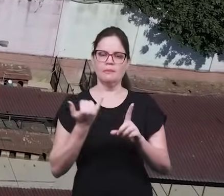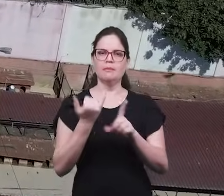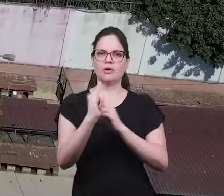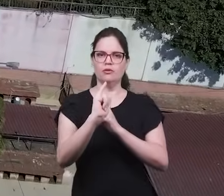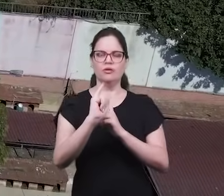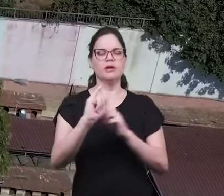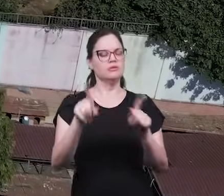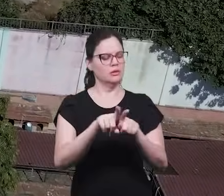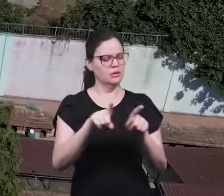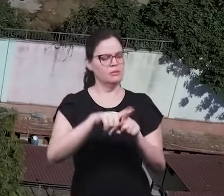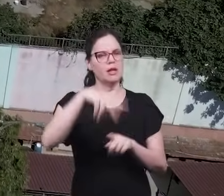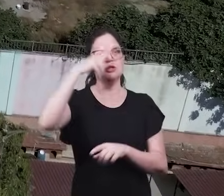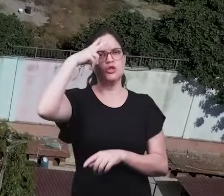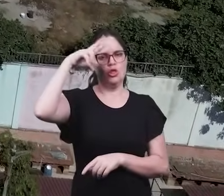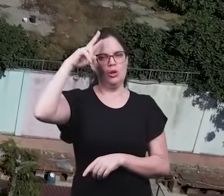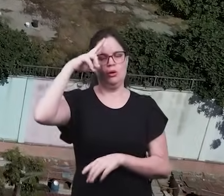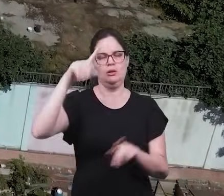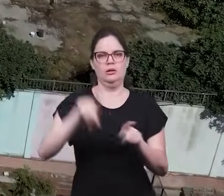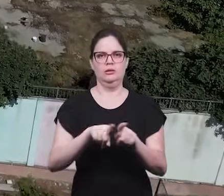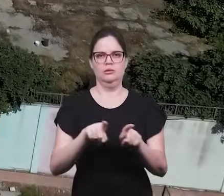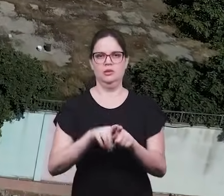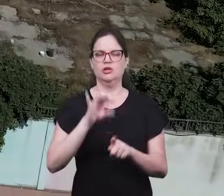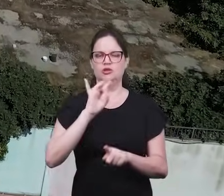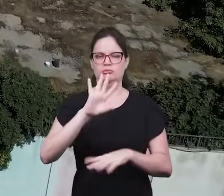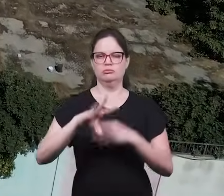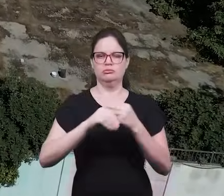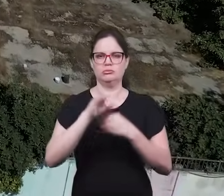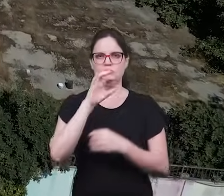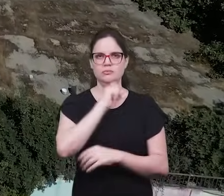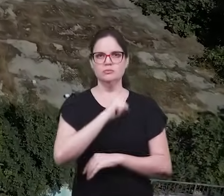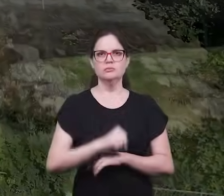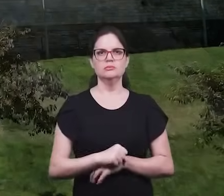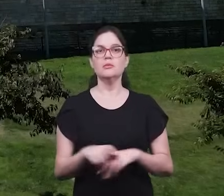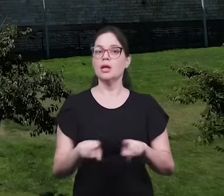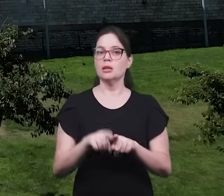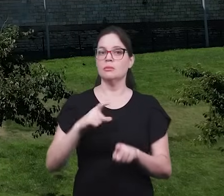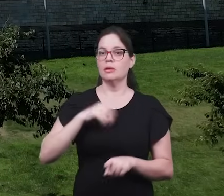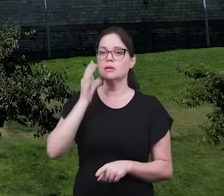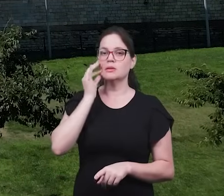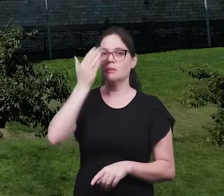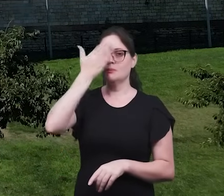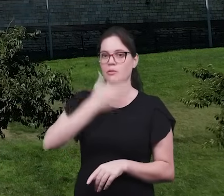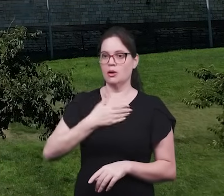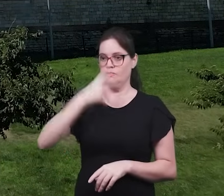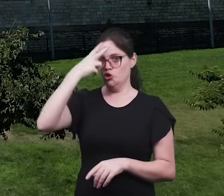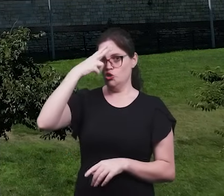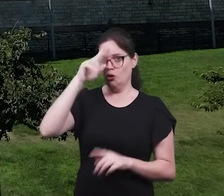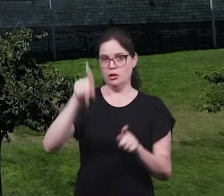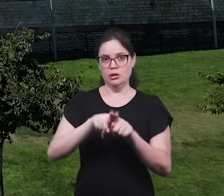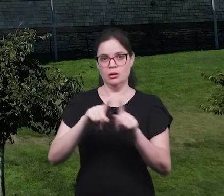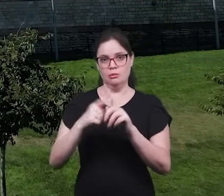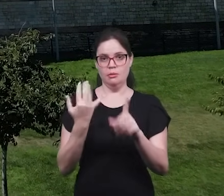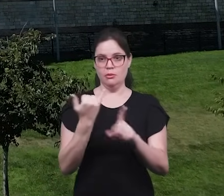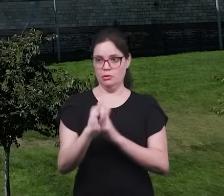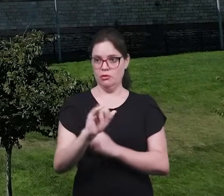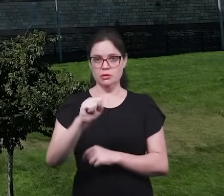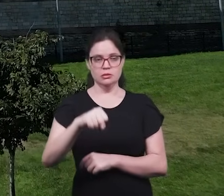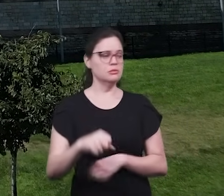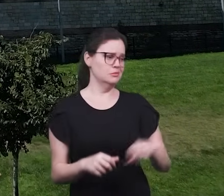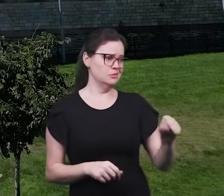mínimo histórico. Então, só essa colocação... E é comprovado tanto historicamente quanto profeticamente. É um